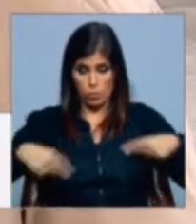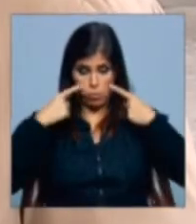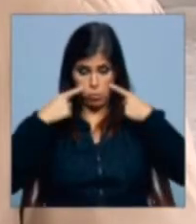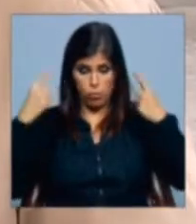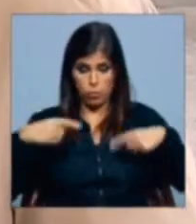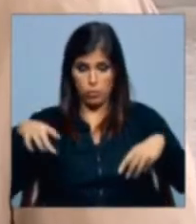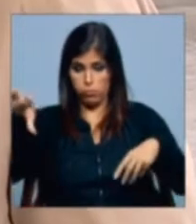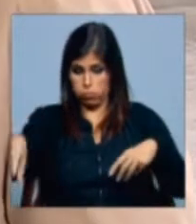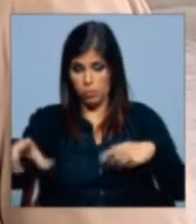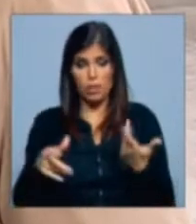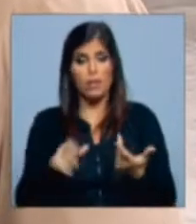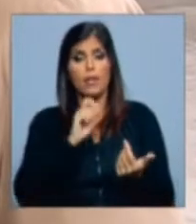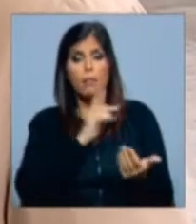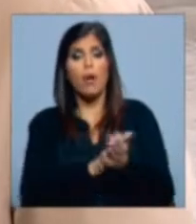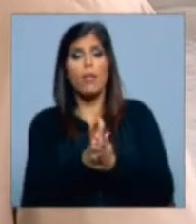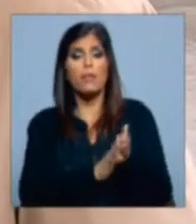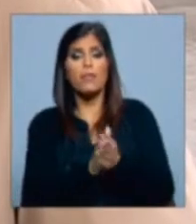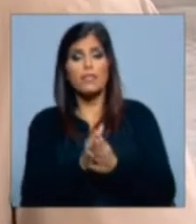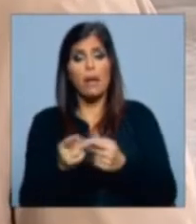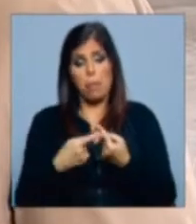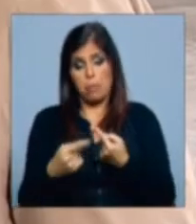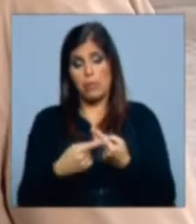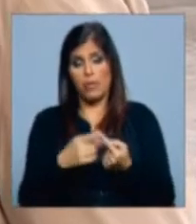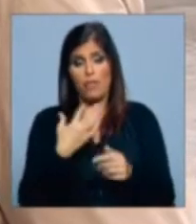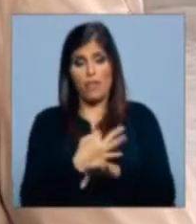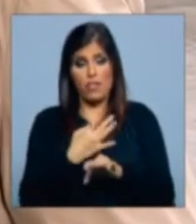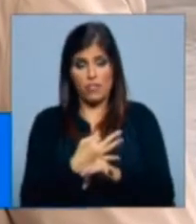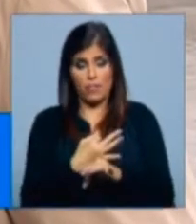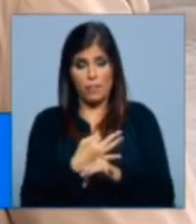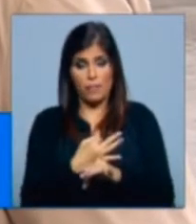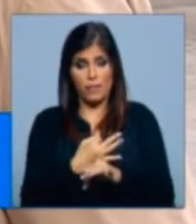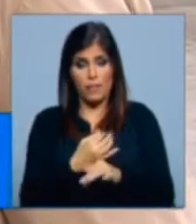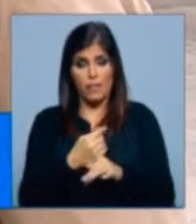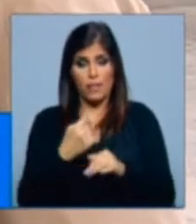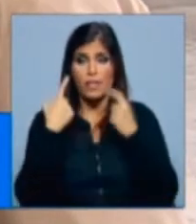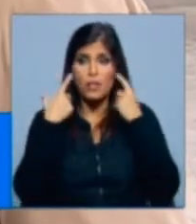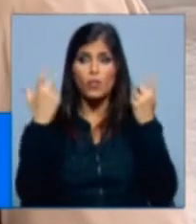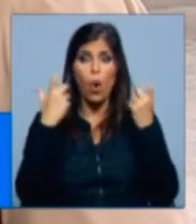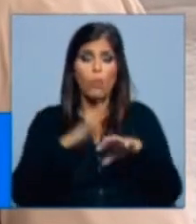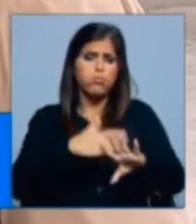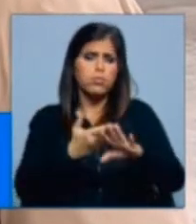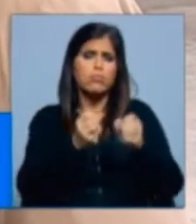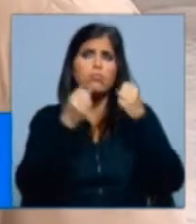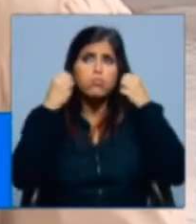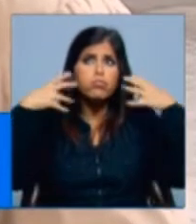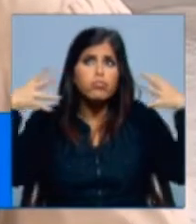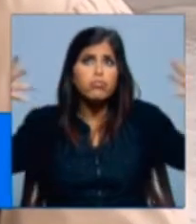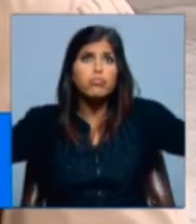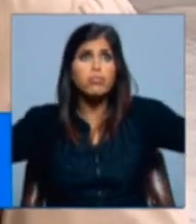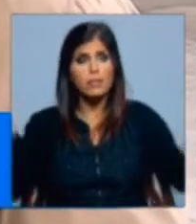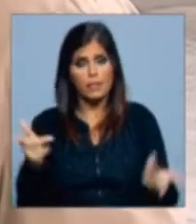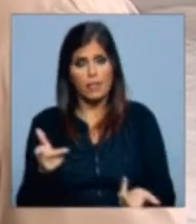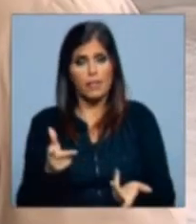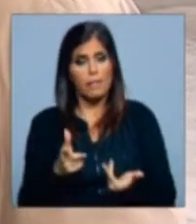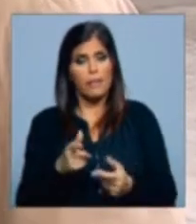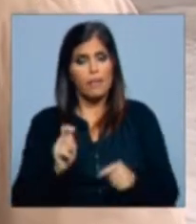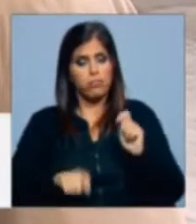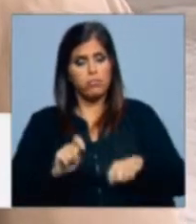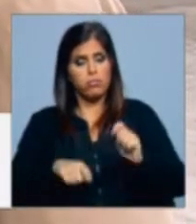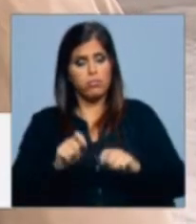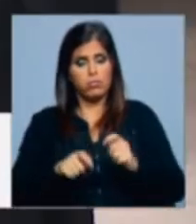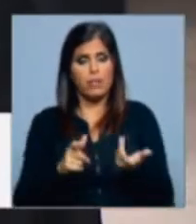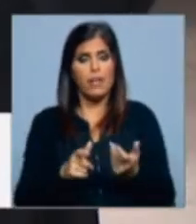ser usados neste período de festa e para ampliar no fundo um bocadinho o som do toque de caixa, aproximando um bocadinho a festa